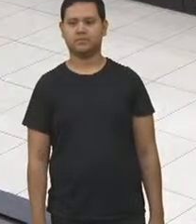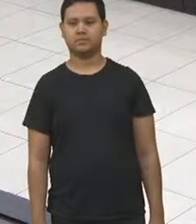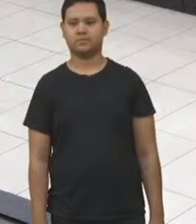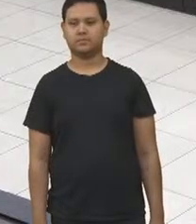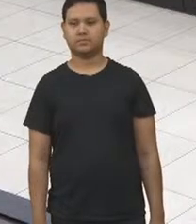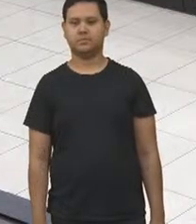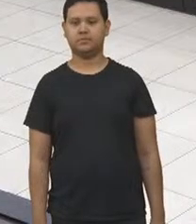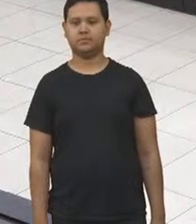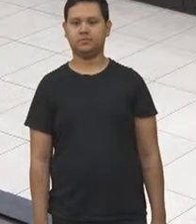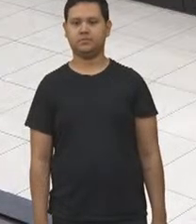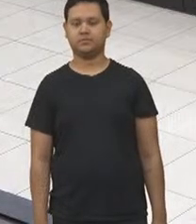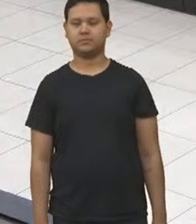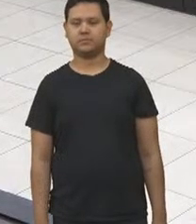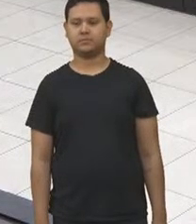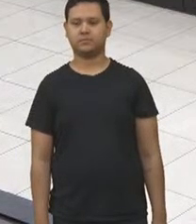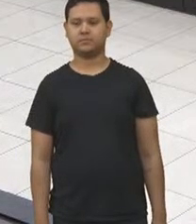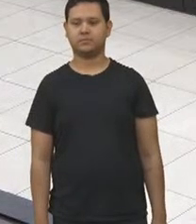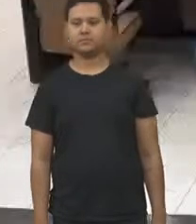Eu queria primeiro